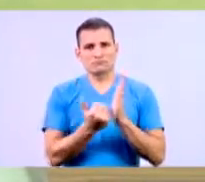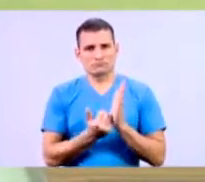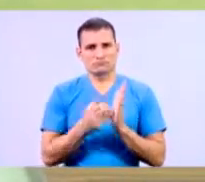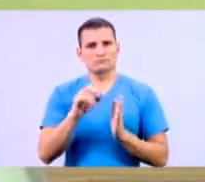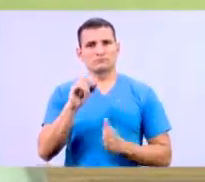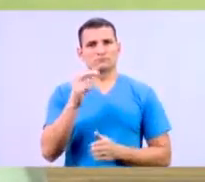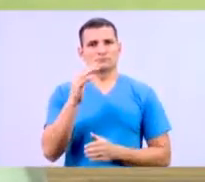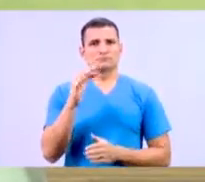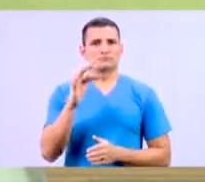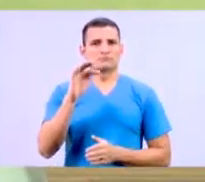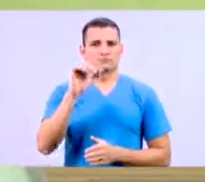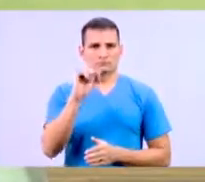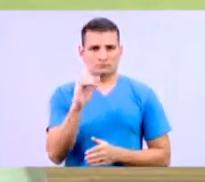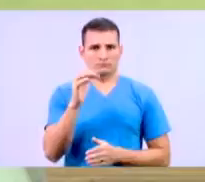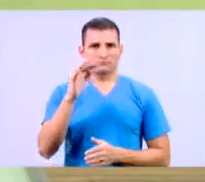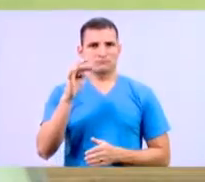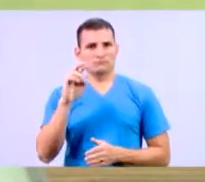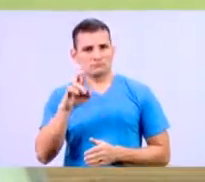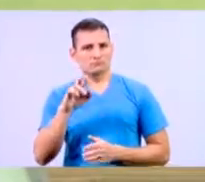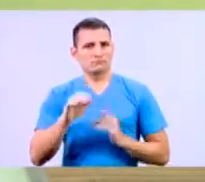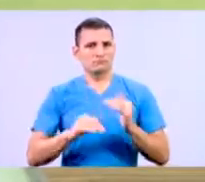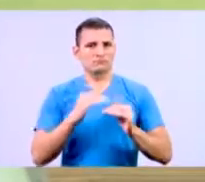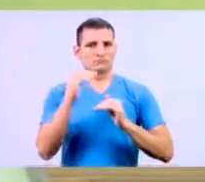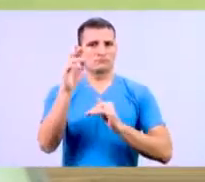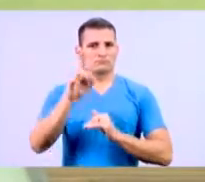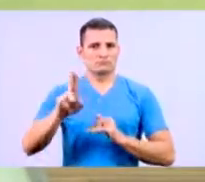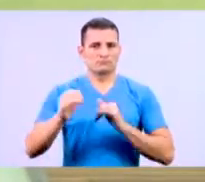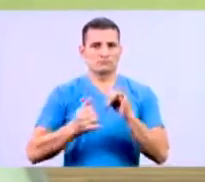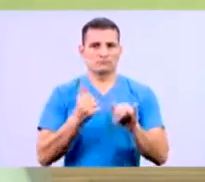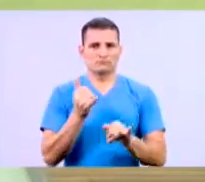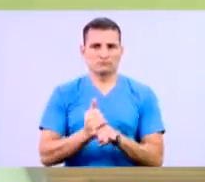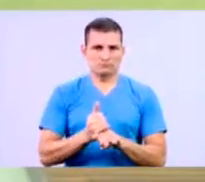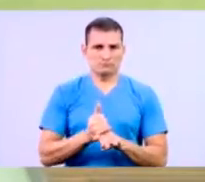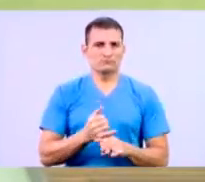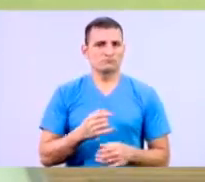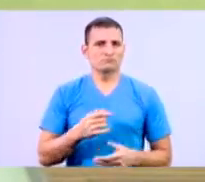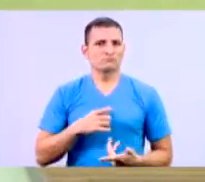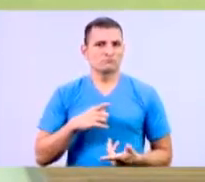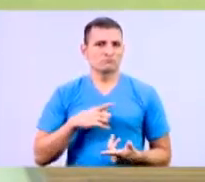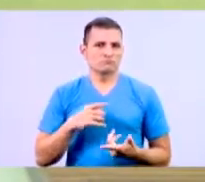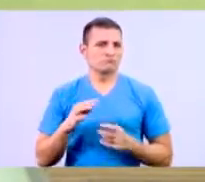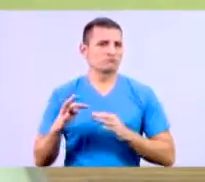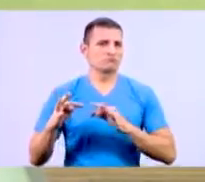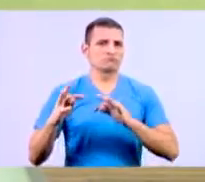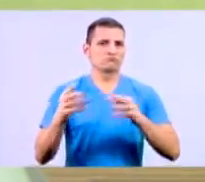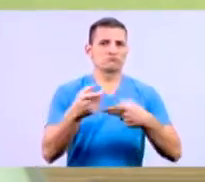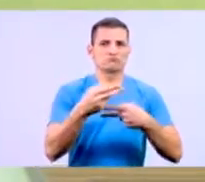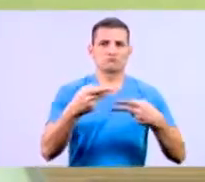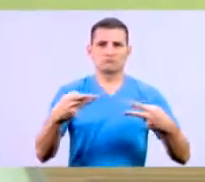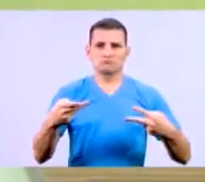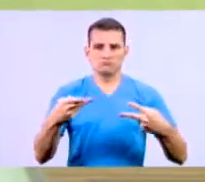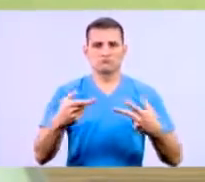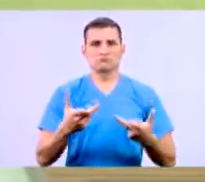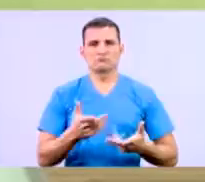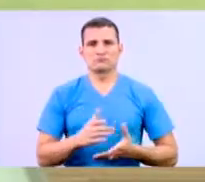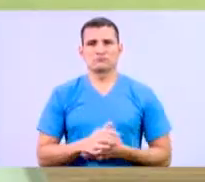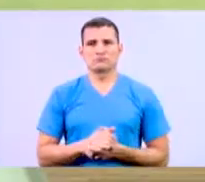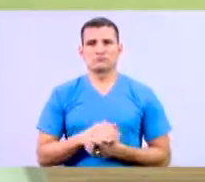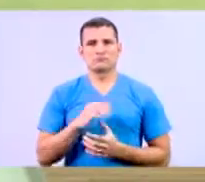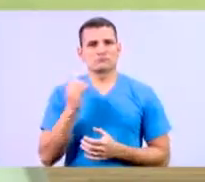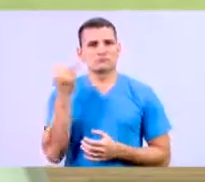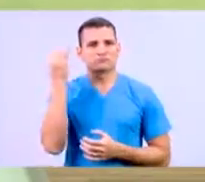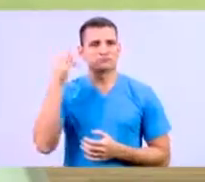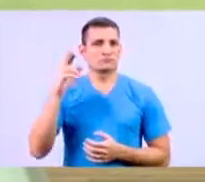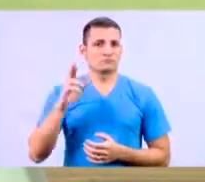softwares desenvolvidos para serem usados na internet funcionem em todos os dispositivos. E é muito importante que quem tem